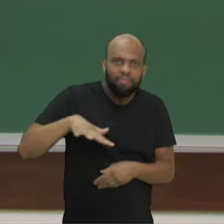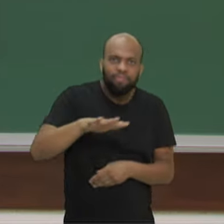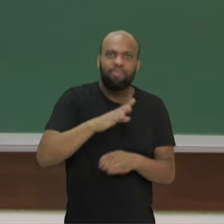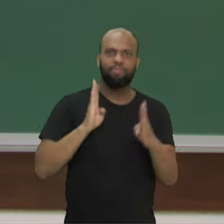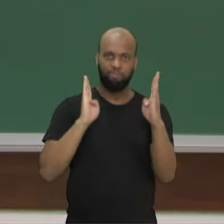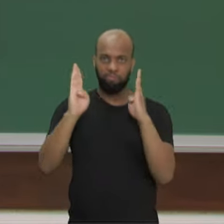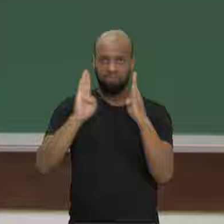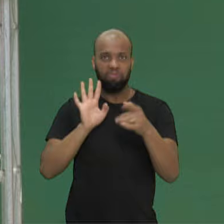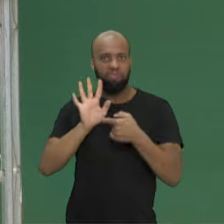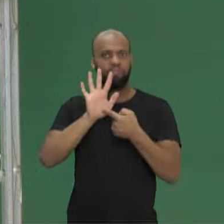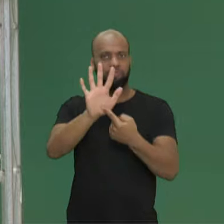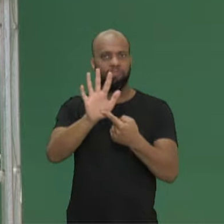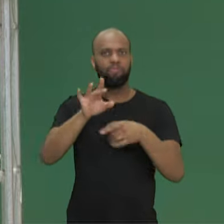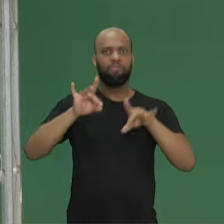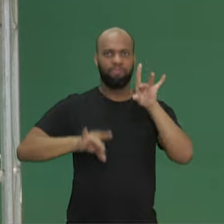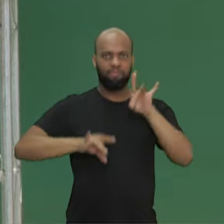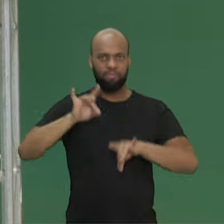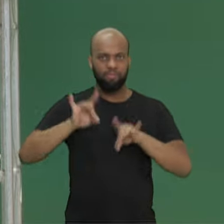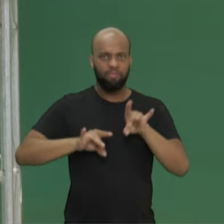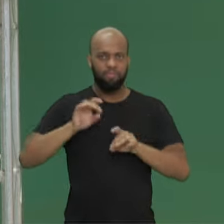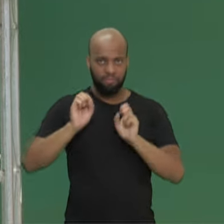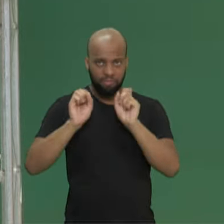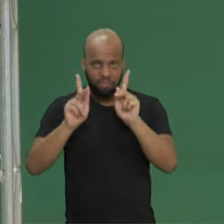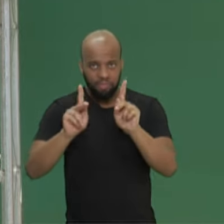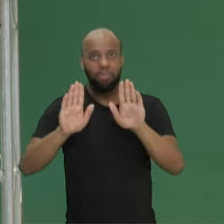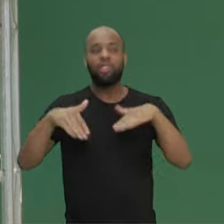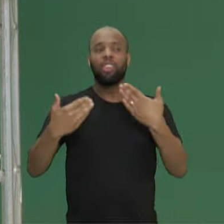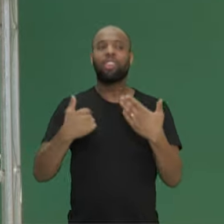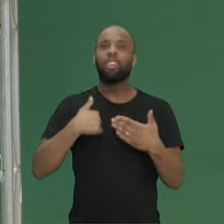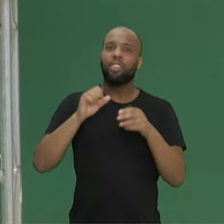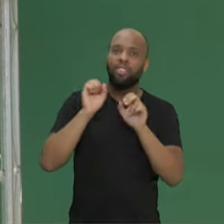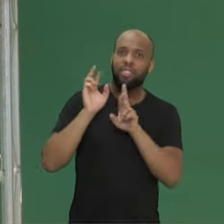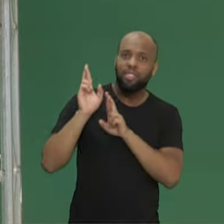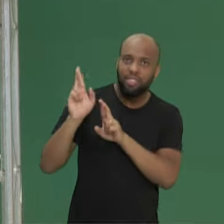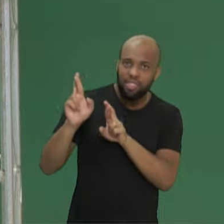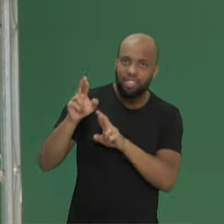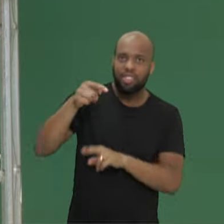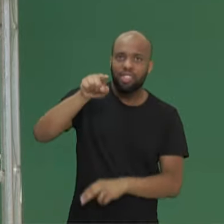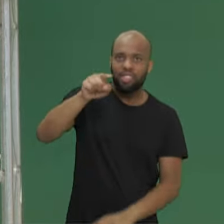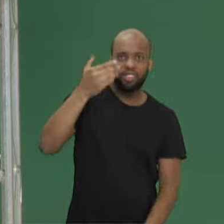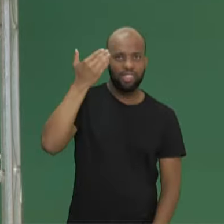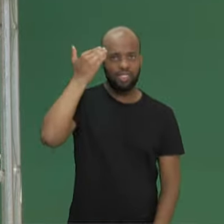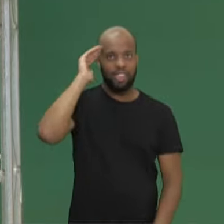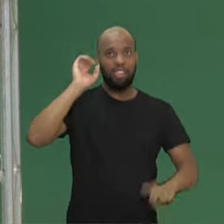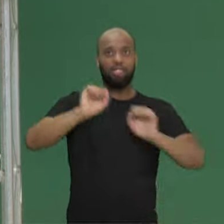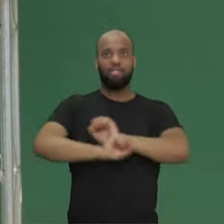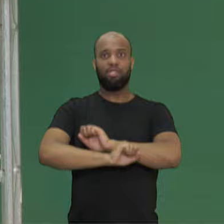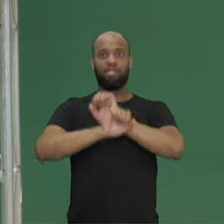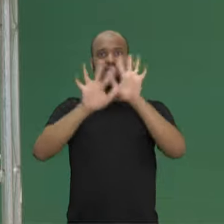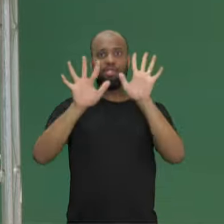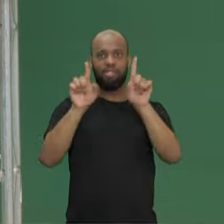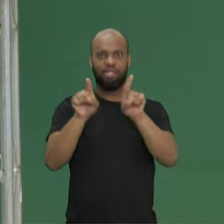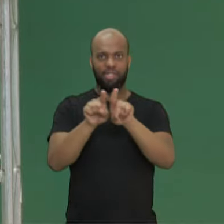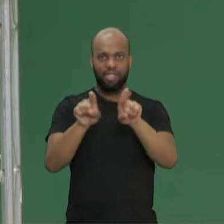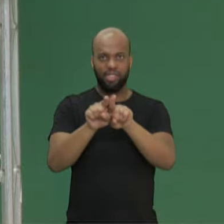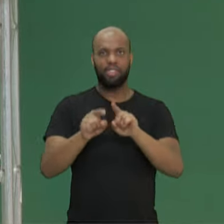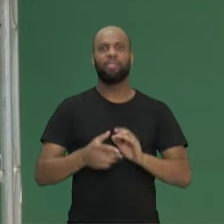durante a apresentação teatral, tá? Espero que tenha ficado bem clara essa questão.